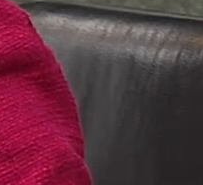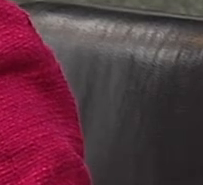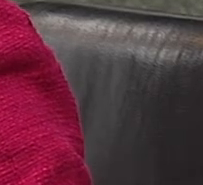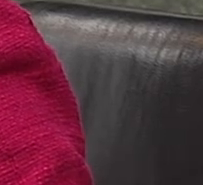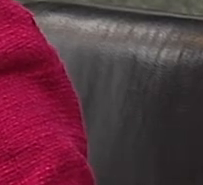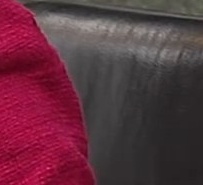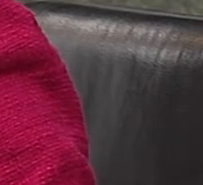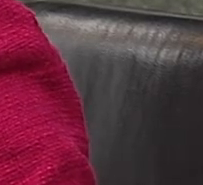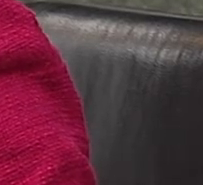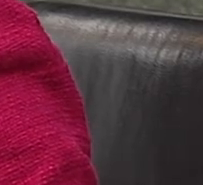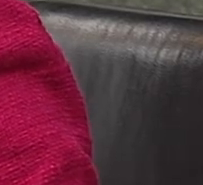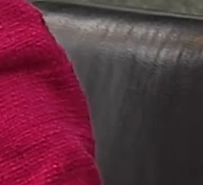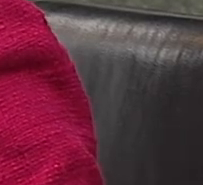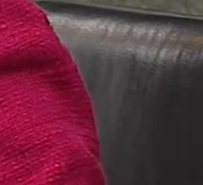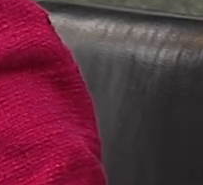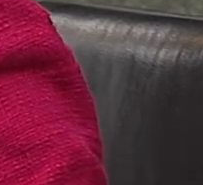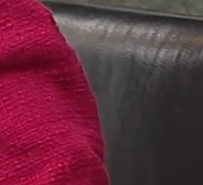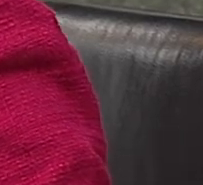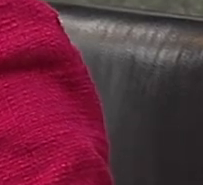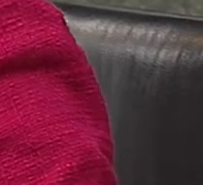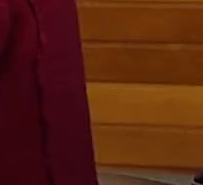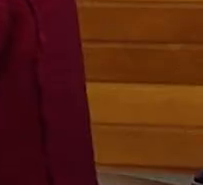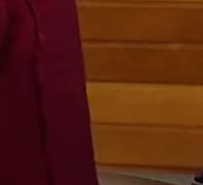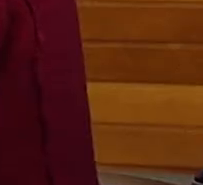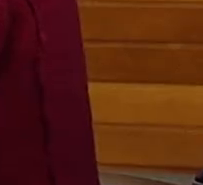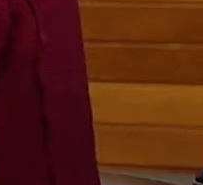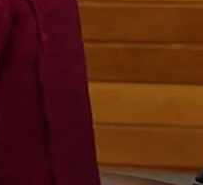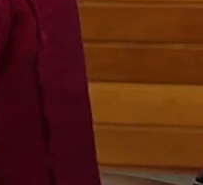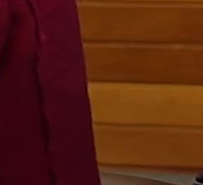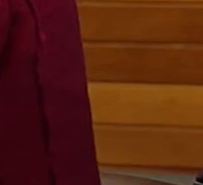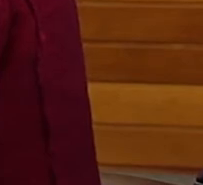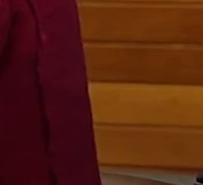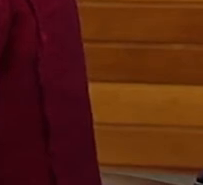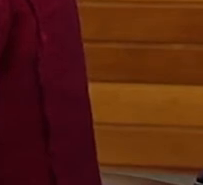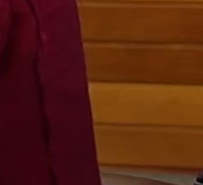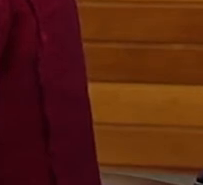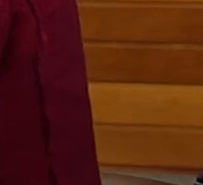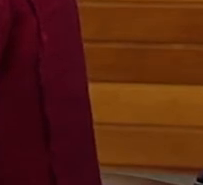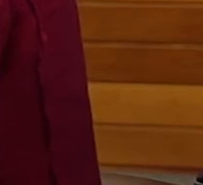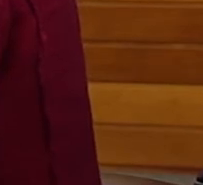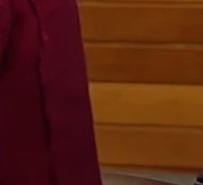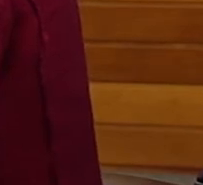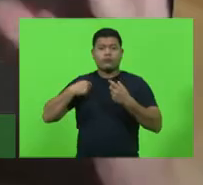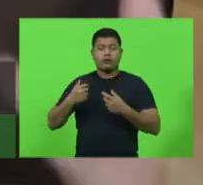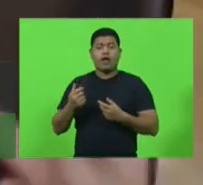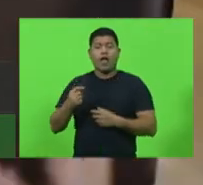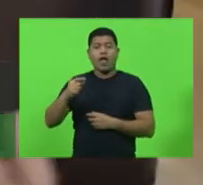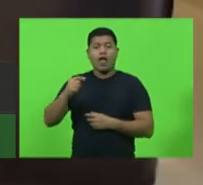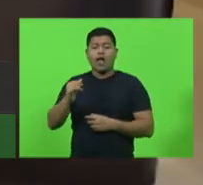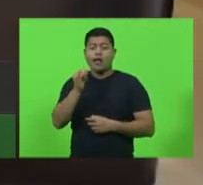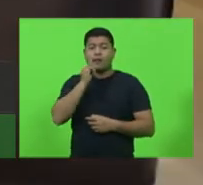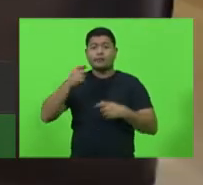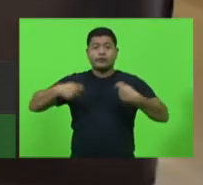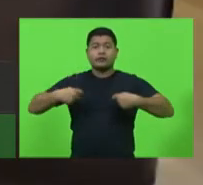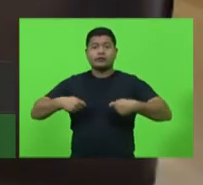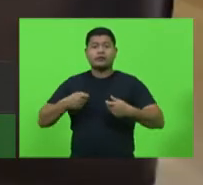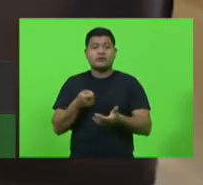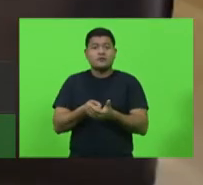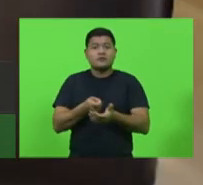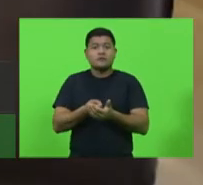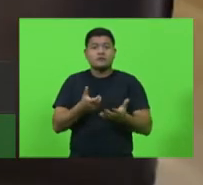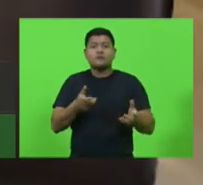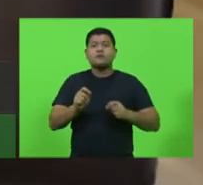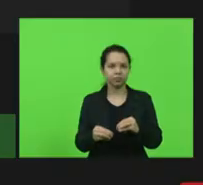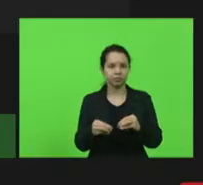e de acordo com a presidente da Comissão Deputado da Marlene Finger muitos dos programas apresentados já são conhecidos mas não se tinha informação